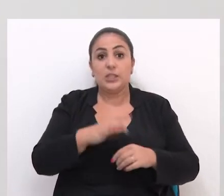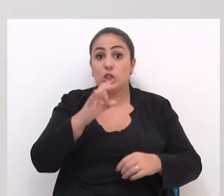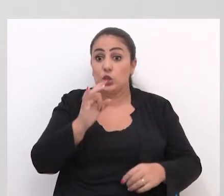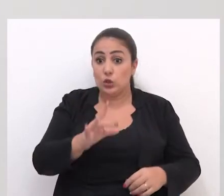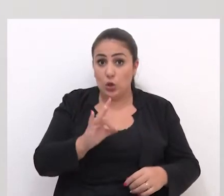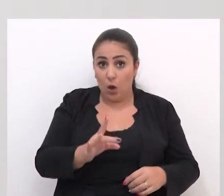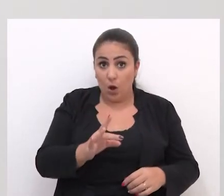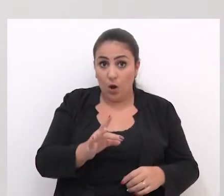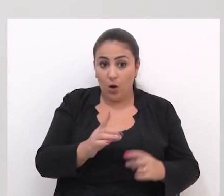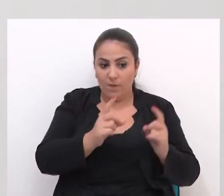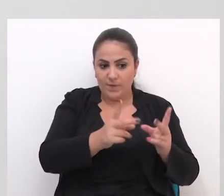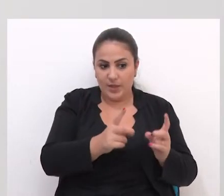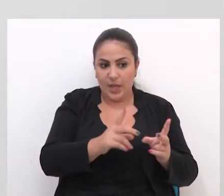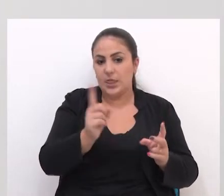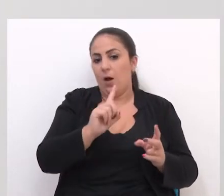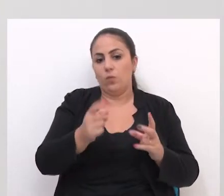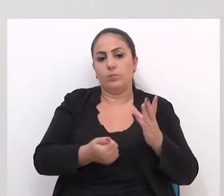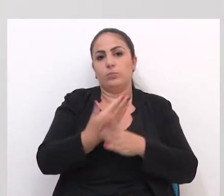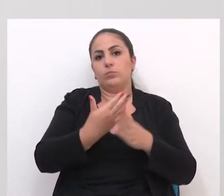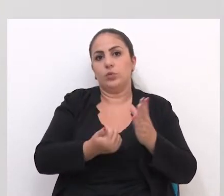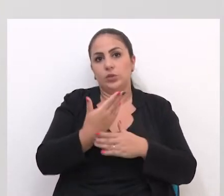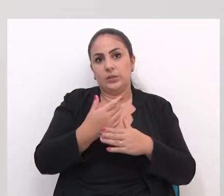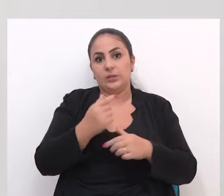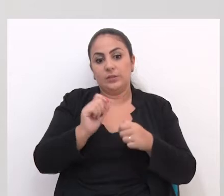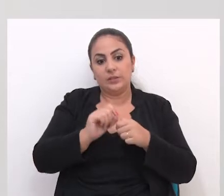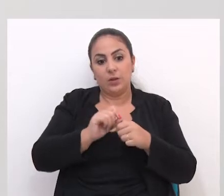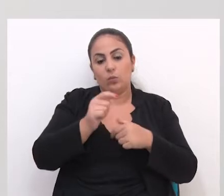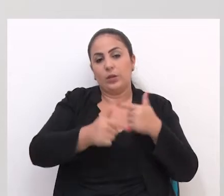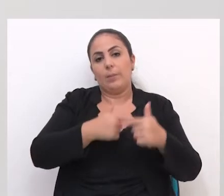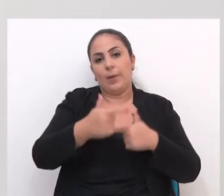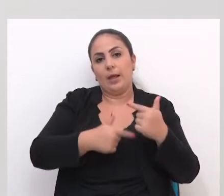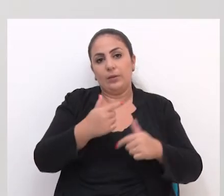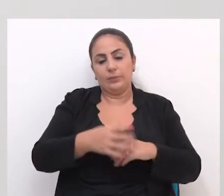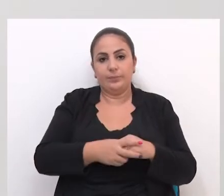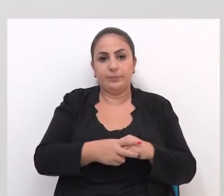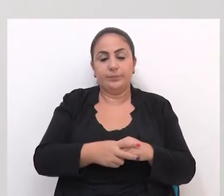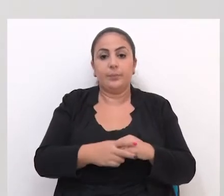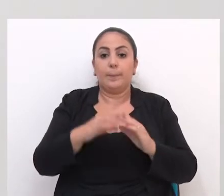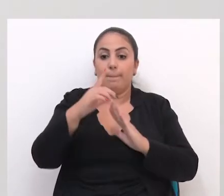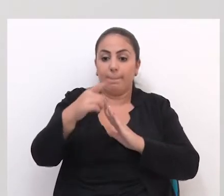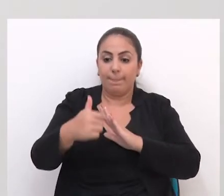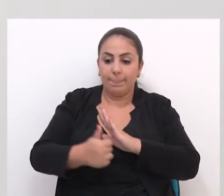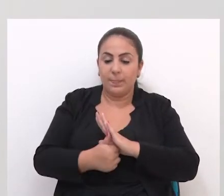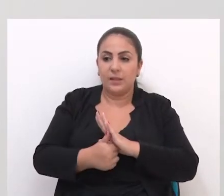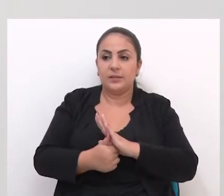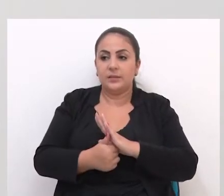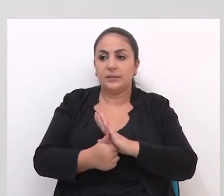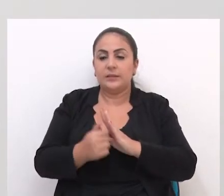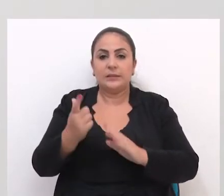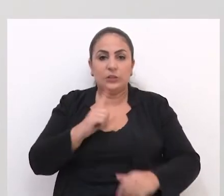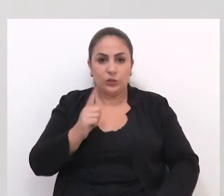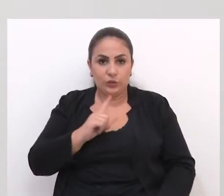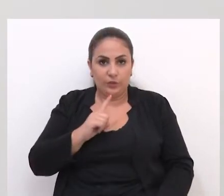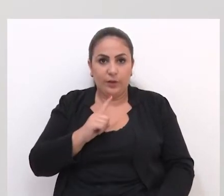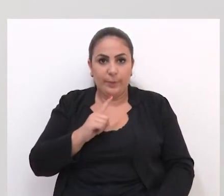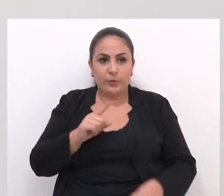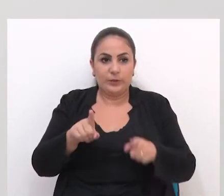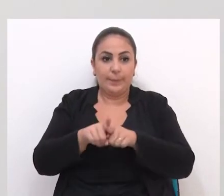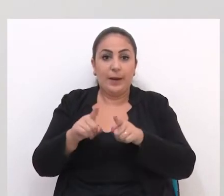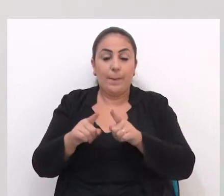apenas comércio, e sim passamos a fornecer para nossos clientes um serviço, né? Após isso, passamos